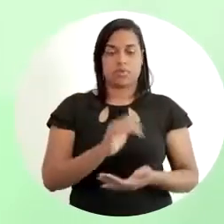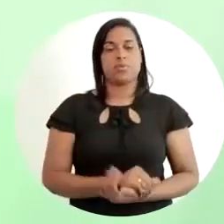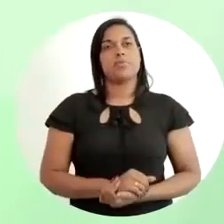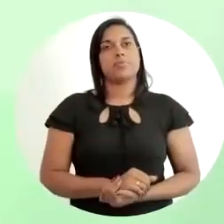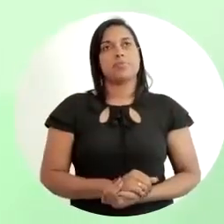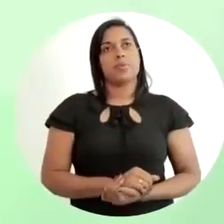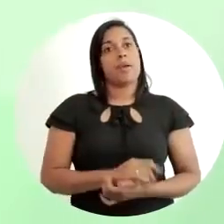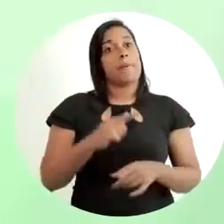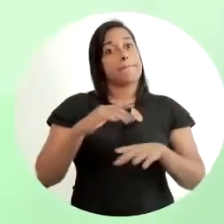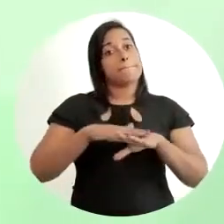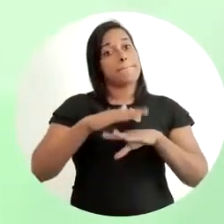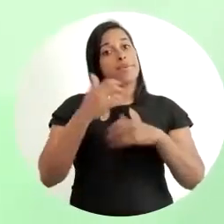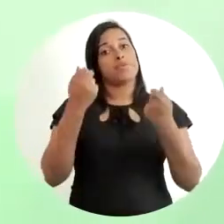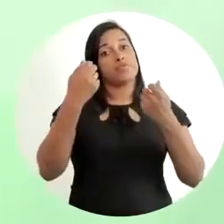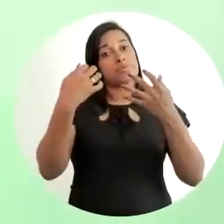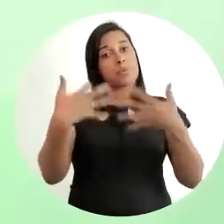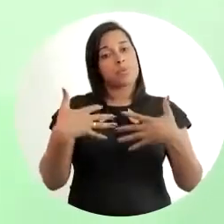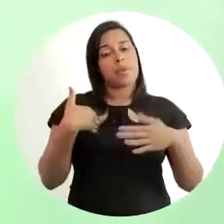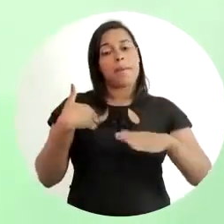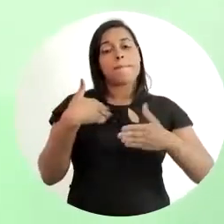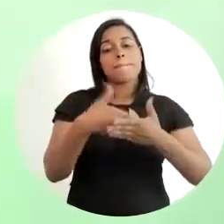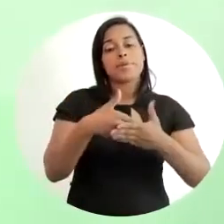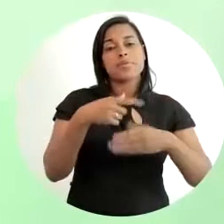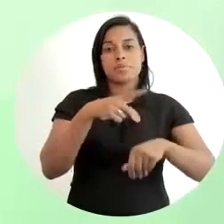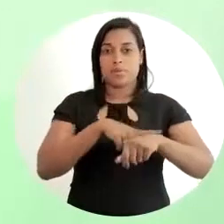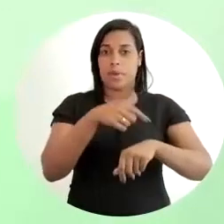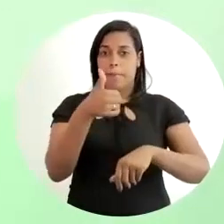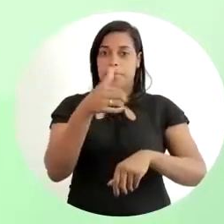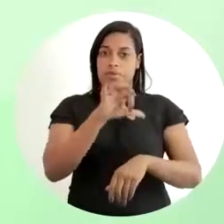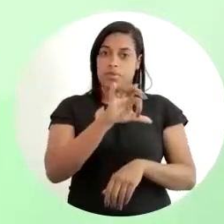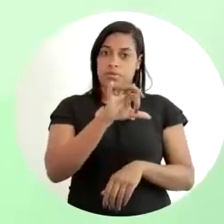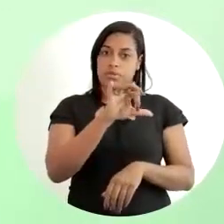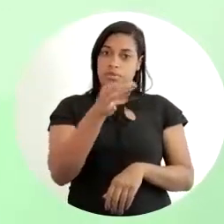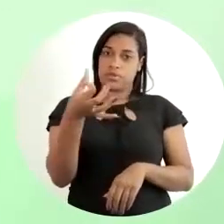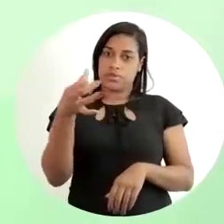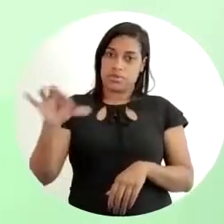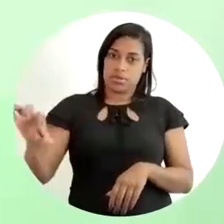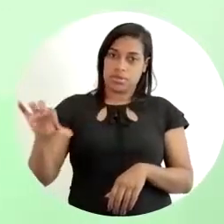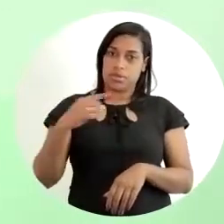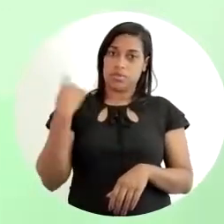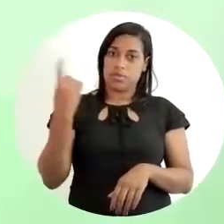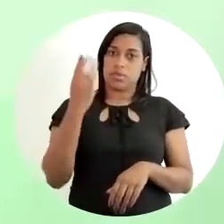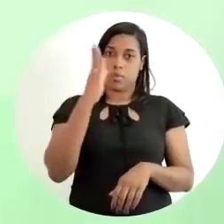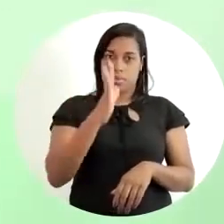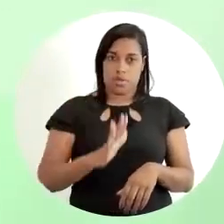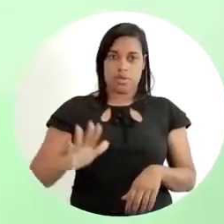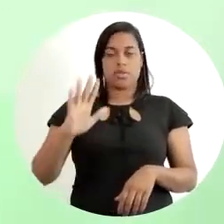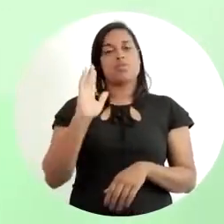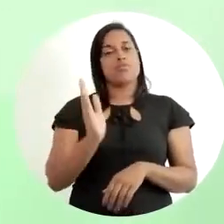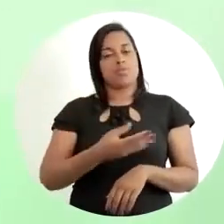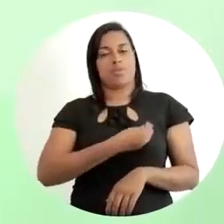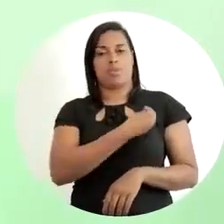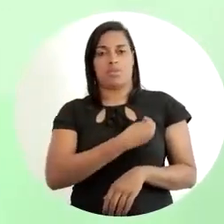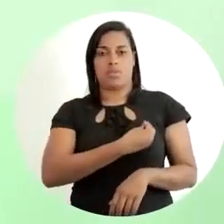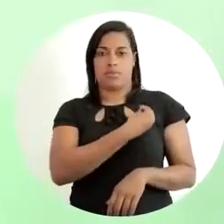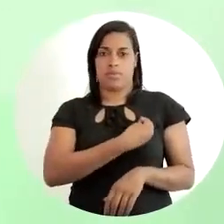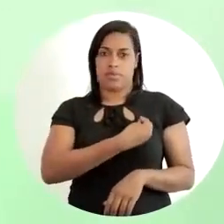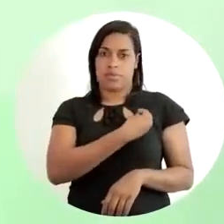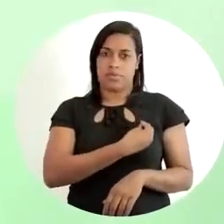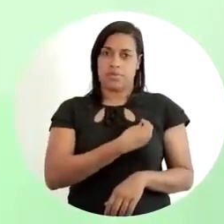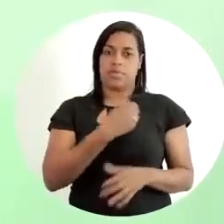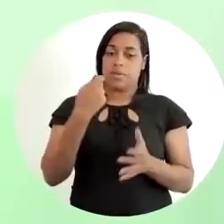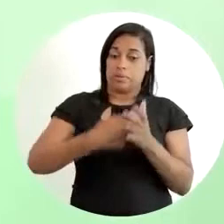dias. Mais precisamente, mais próximo a esse período de 1969, quando o Brasil já estará